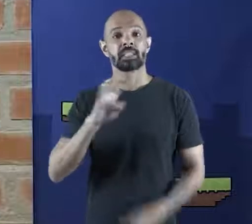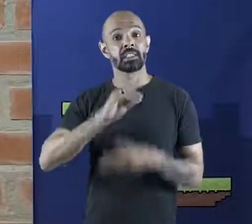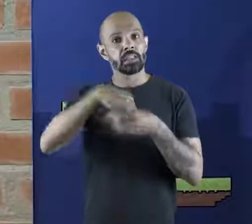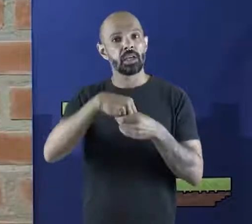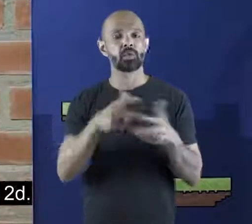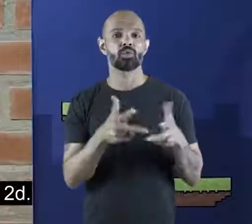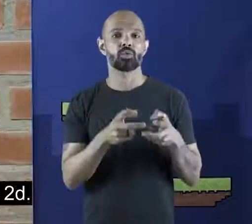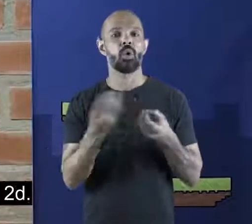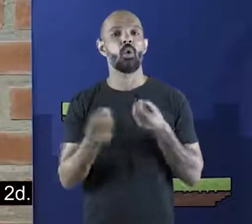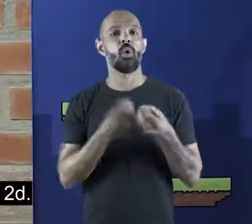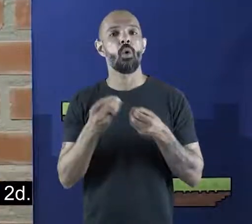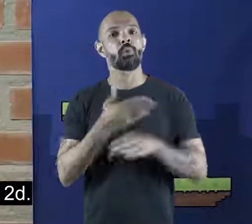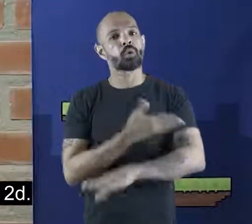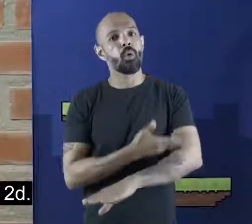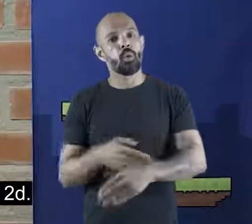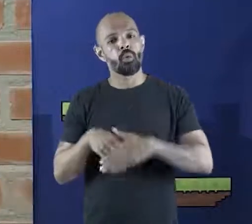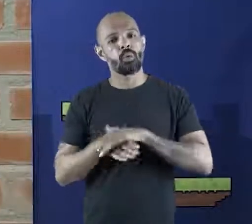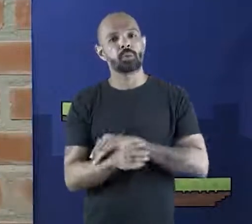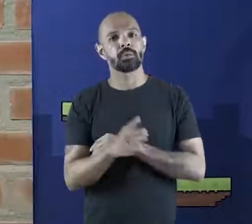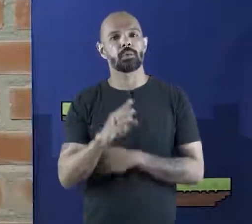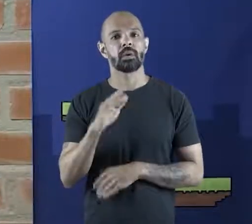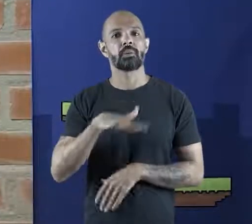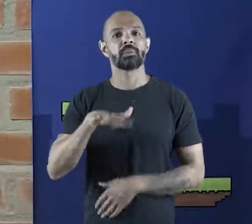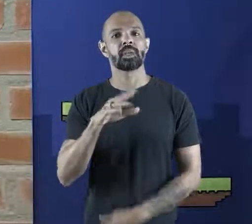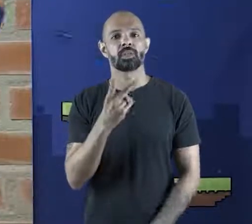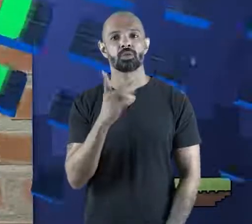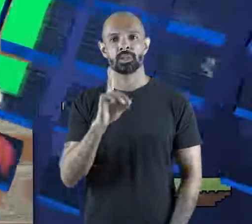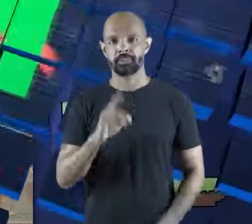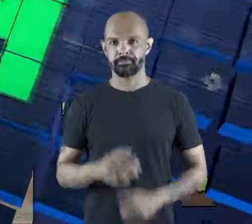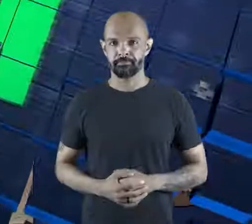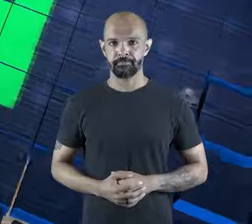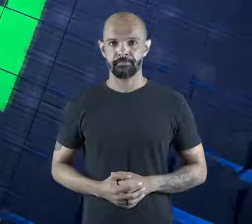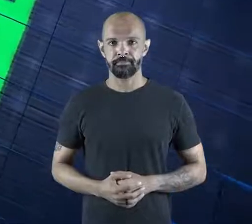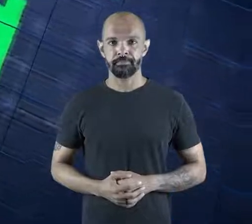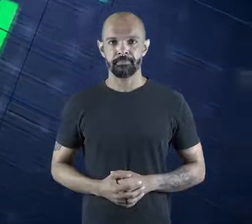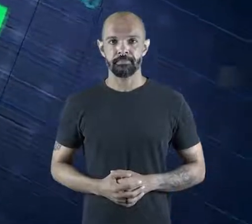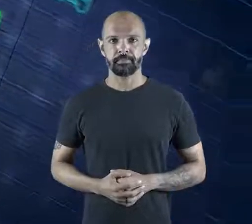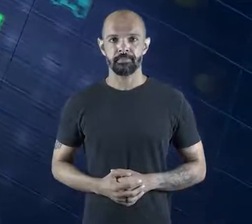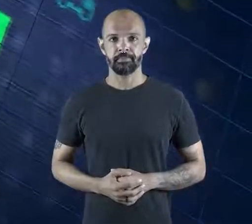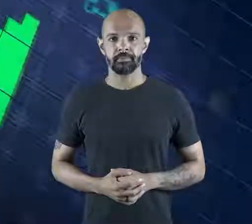que eles se comportam dentro desse ambiente 2D. Vamos nessa?